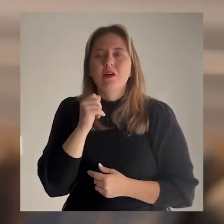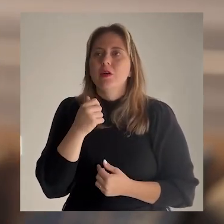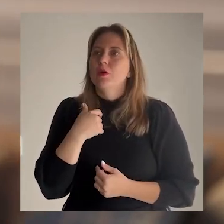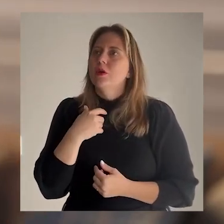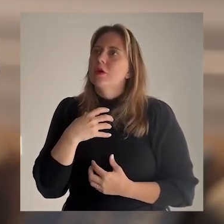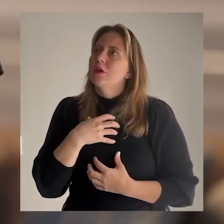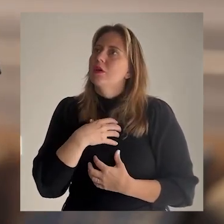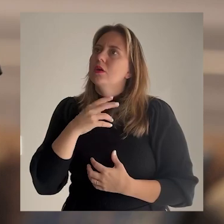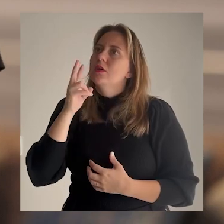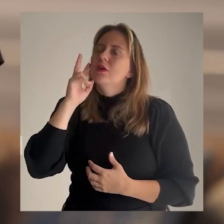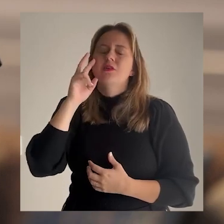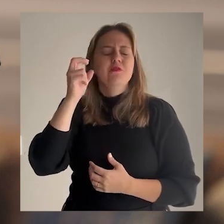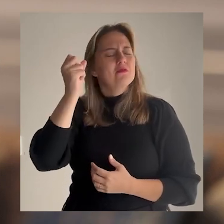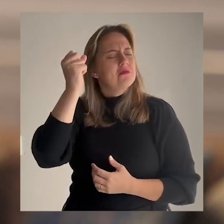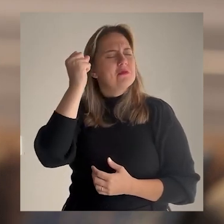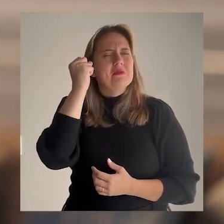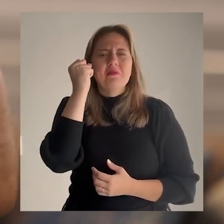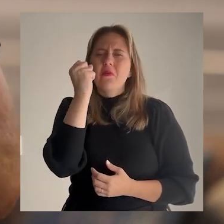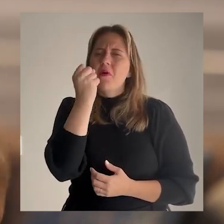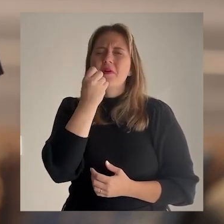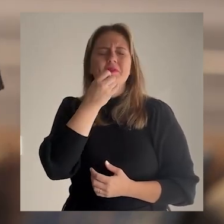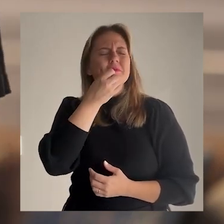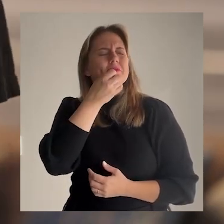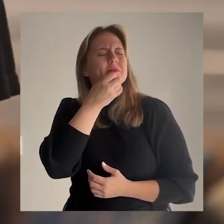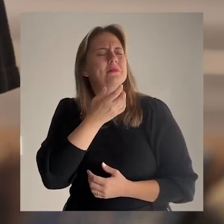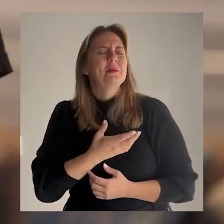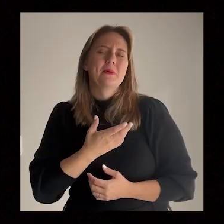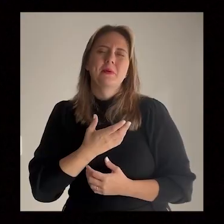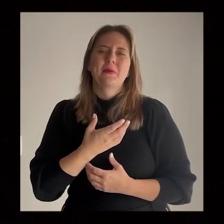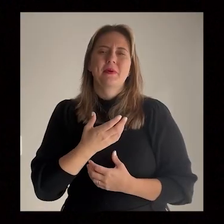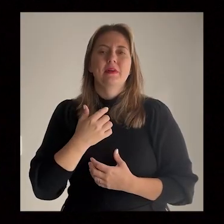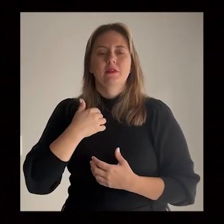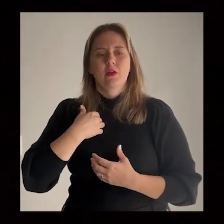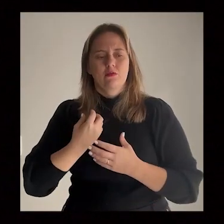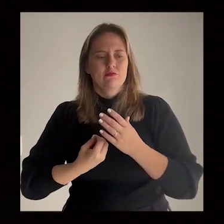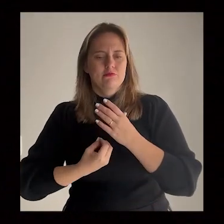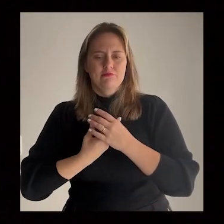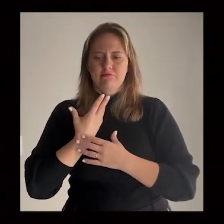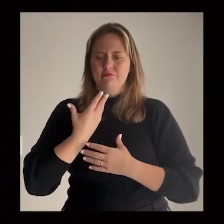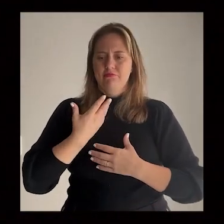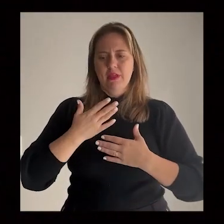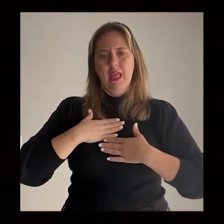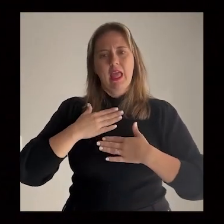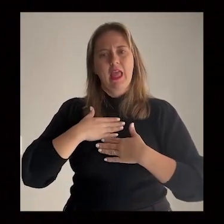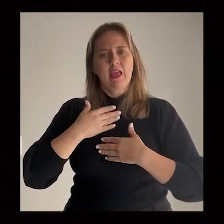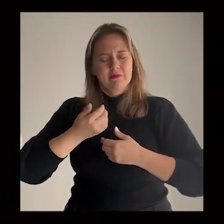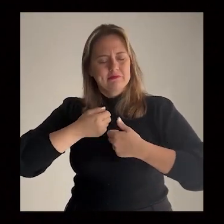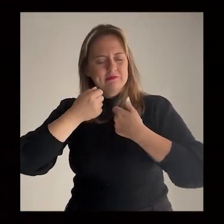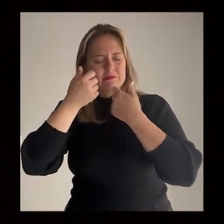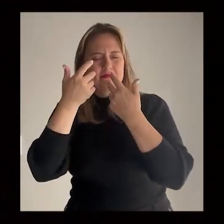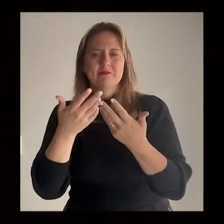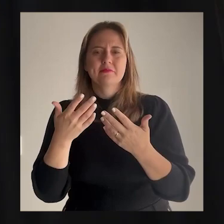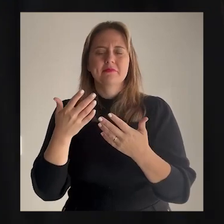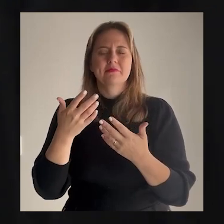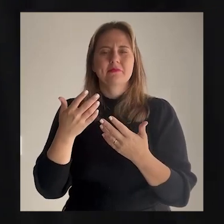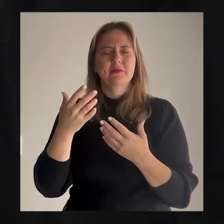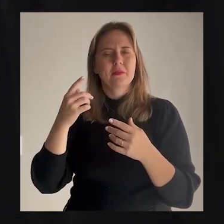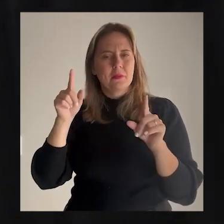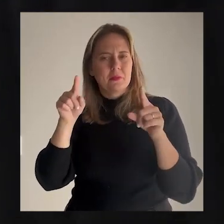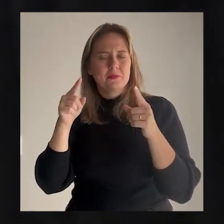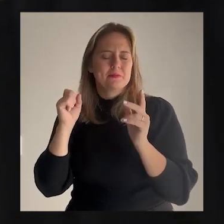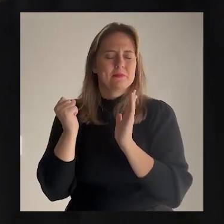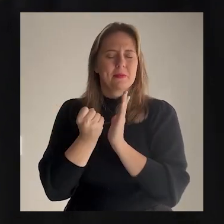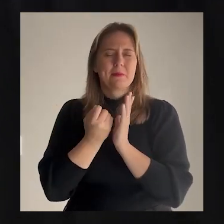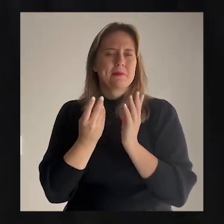lembrança muito forte, muito boa do autoral, principalmente, né? Em relação a isso. Isso é uma coisa que me marca bastante